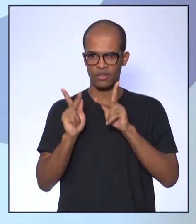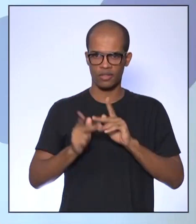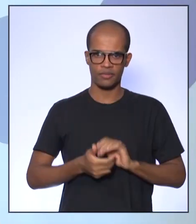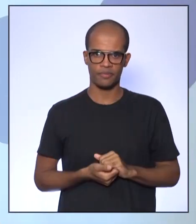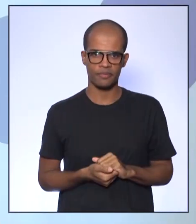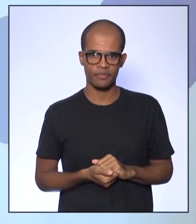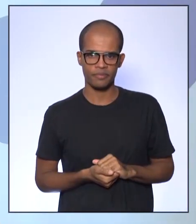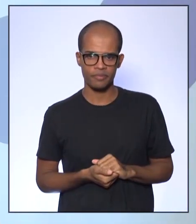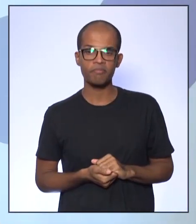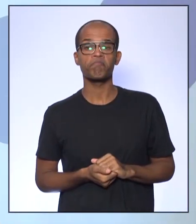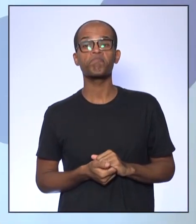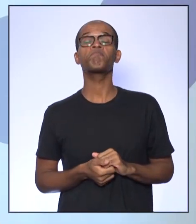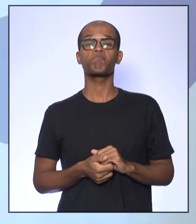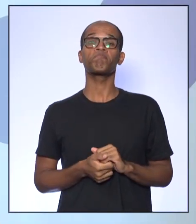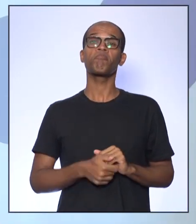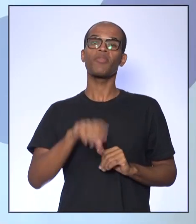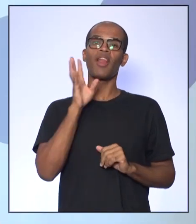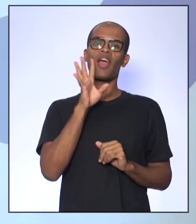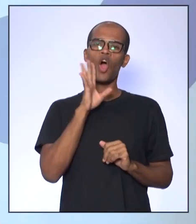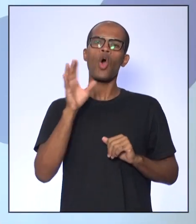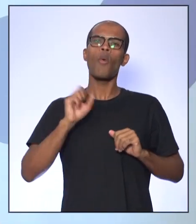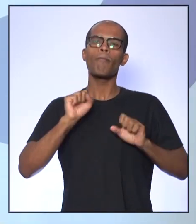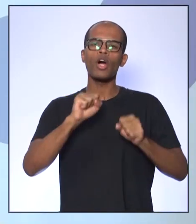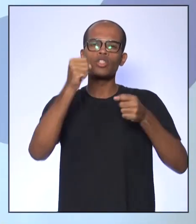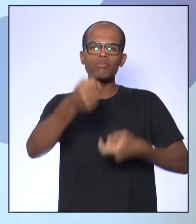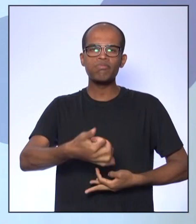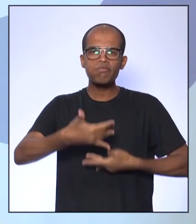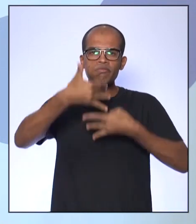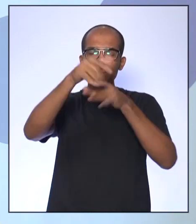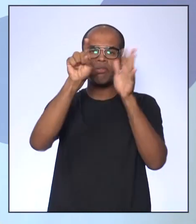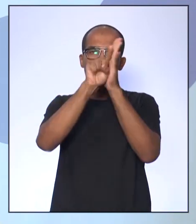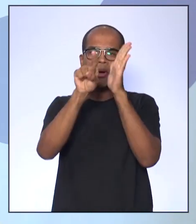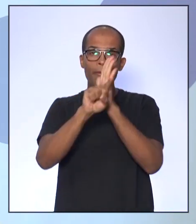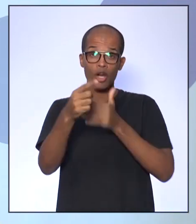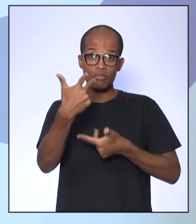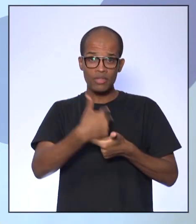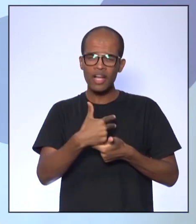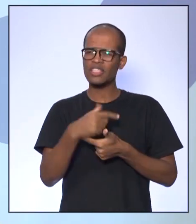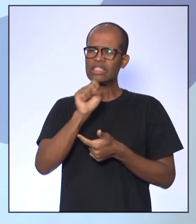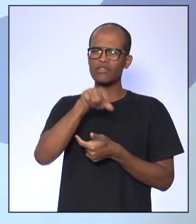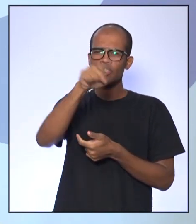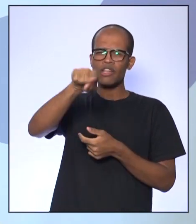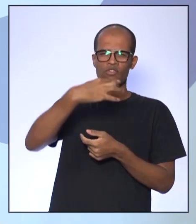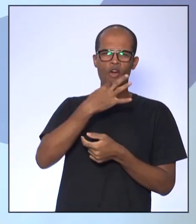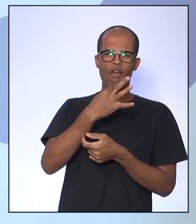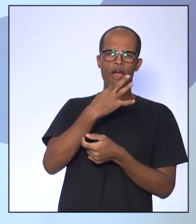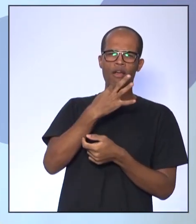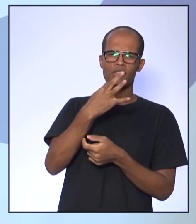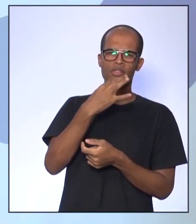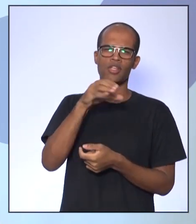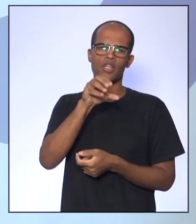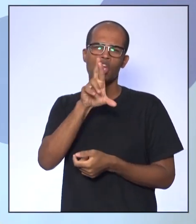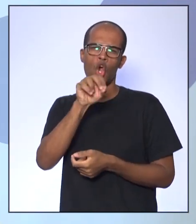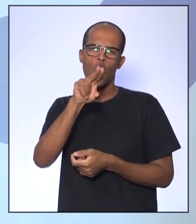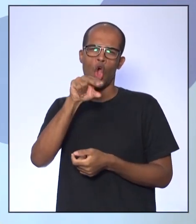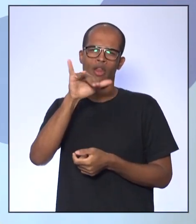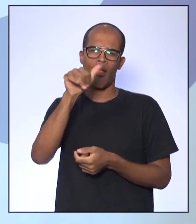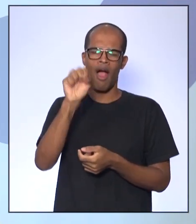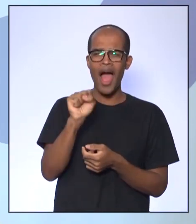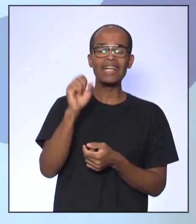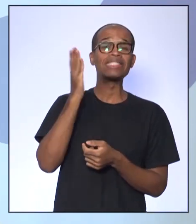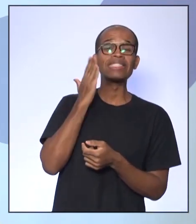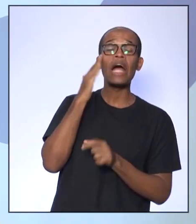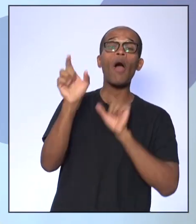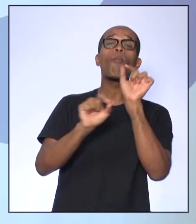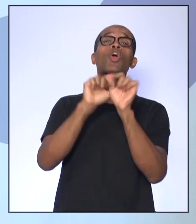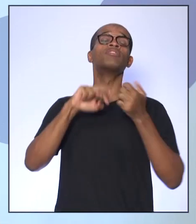Pode deixar. Inclusive, eu acho que a gente podia abrir o chat para perguntar se eles conhecem alguma crônica, né? Se eles sabem realmente o que que é uma